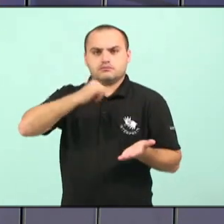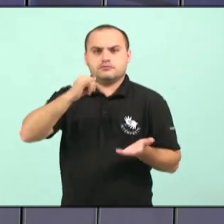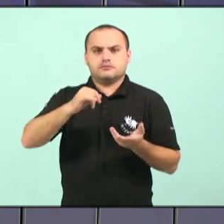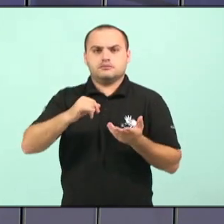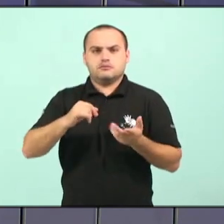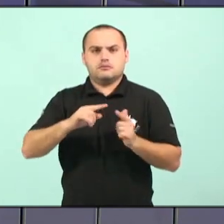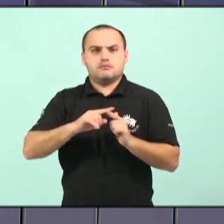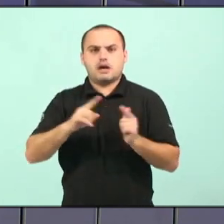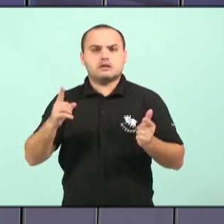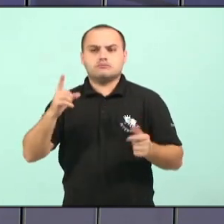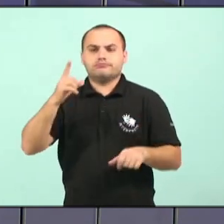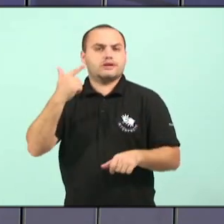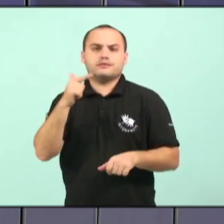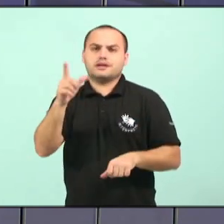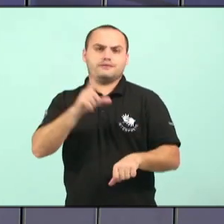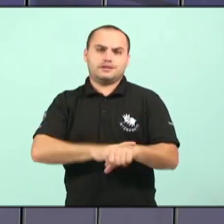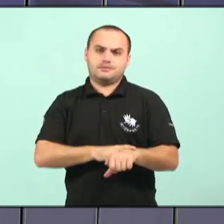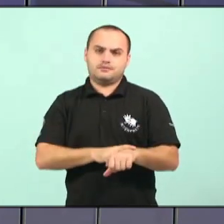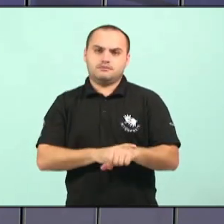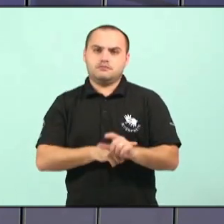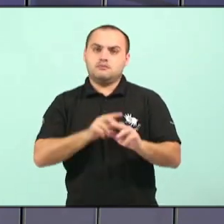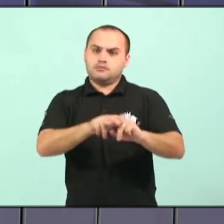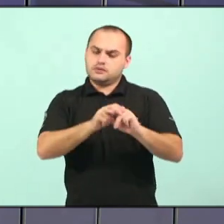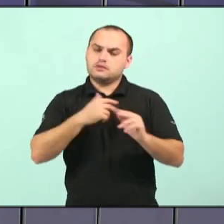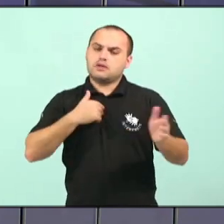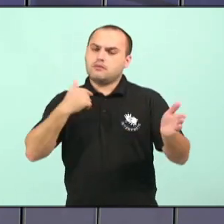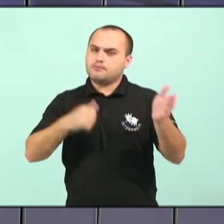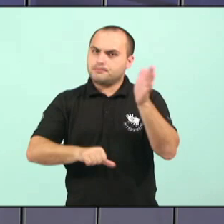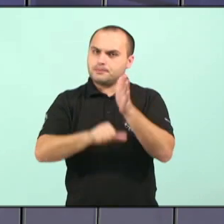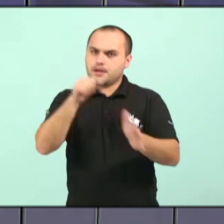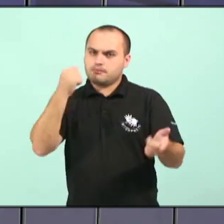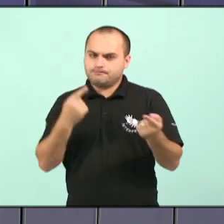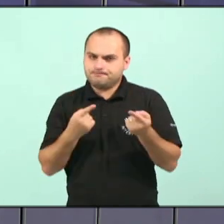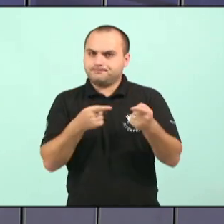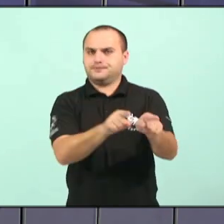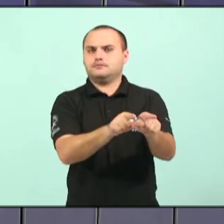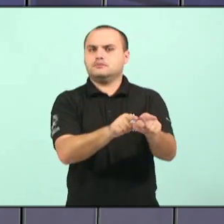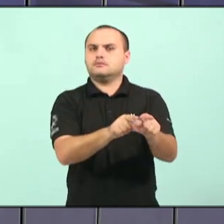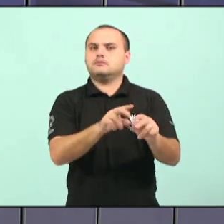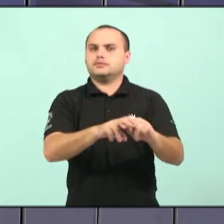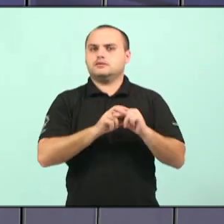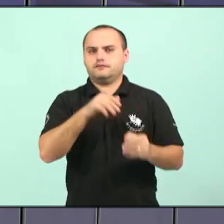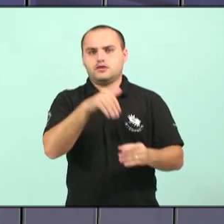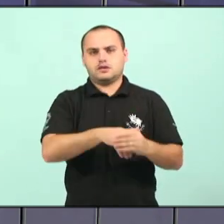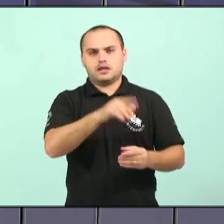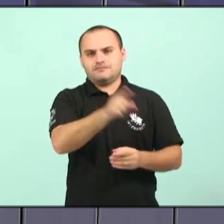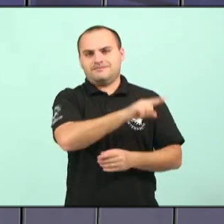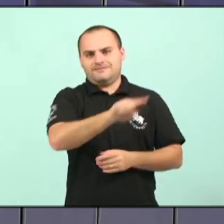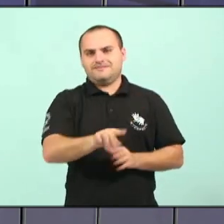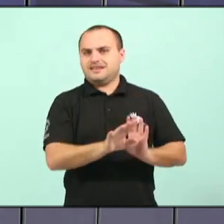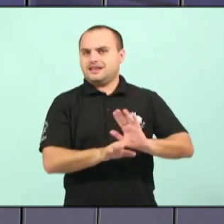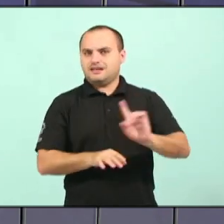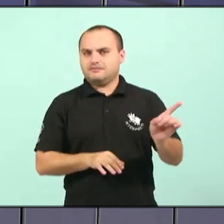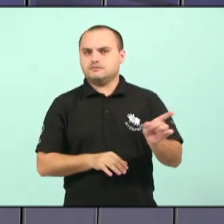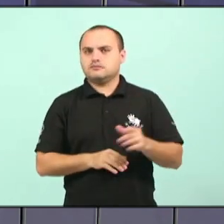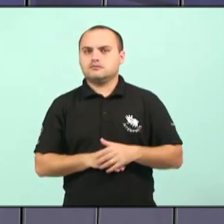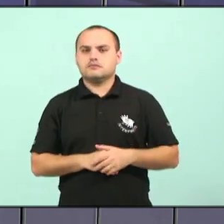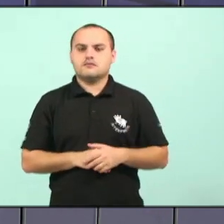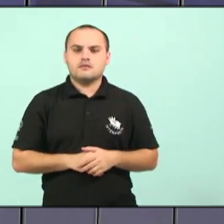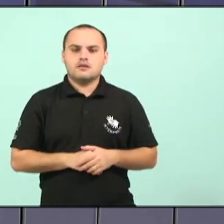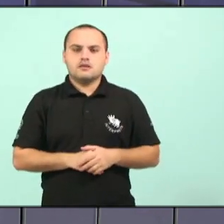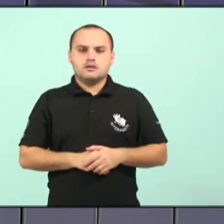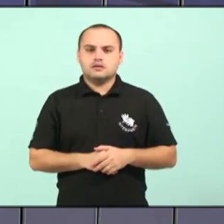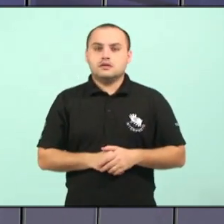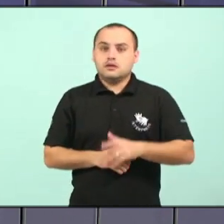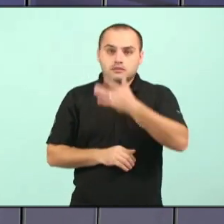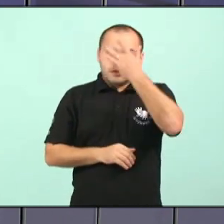nós não tivemos tempo hábil para isso. Então essa foi a primeira crítica e por isso que nós votamos contra o projeto, porque não deu tempo. A maioria das pessoas que votaram, elas votaram a